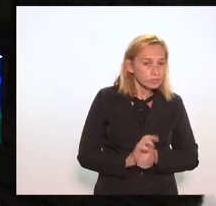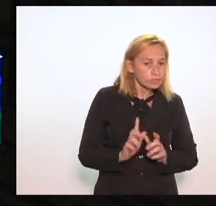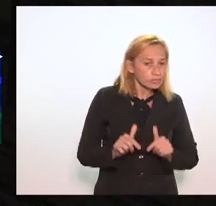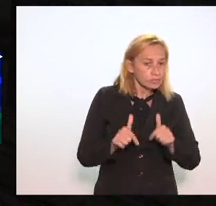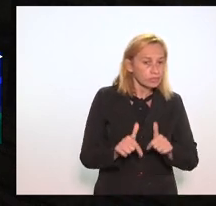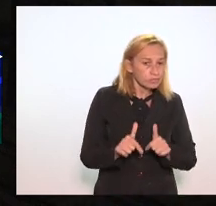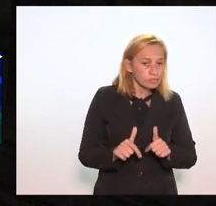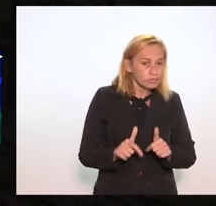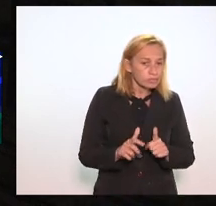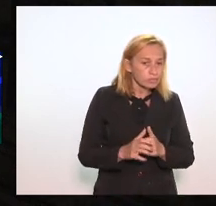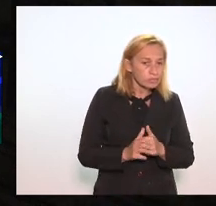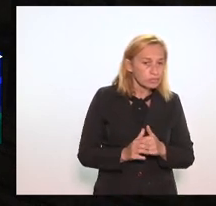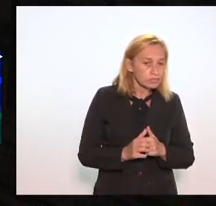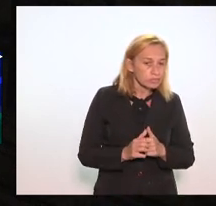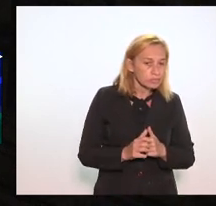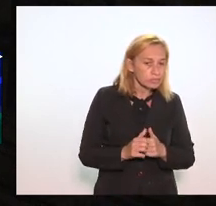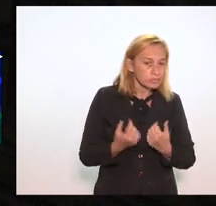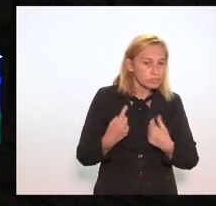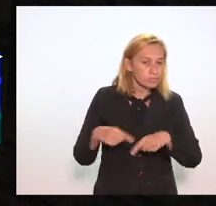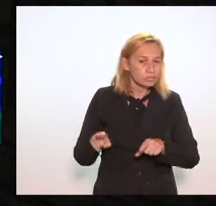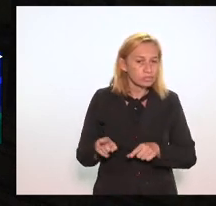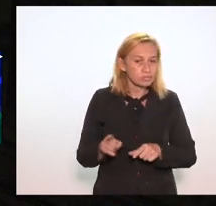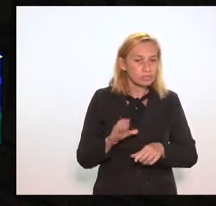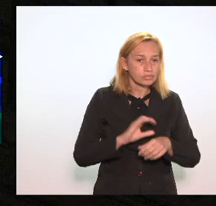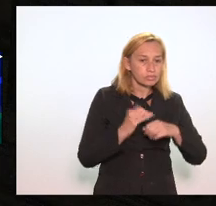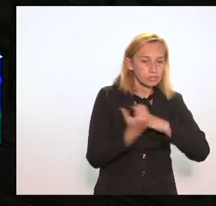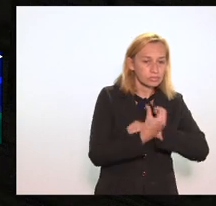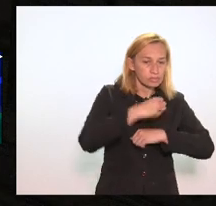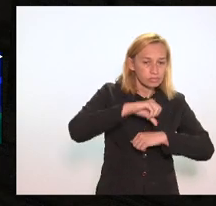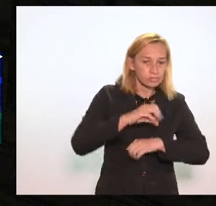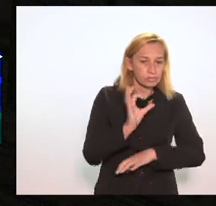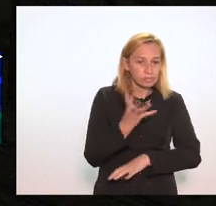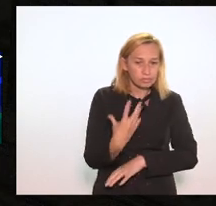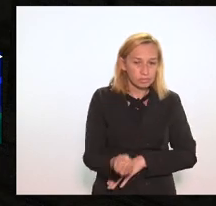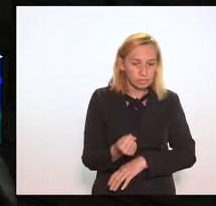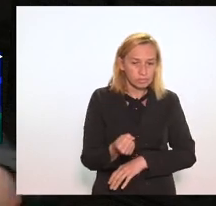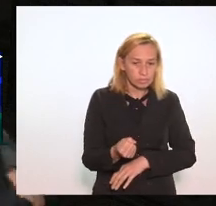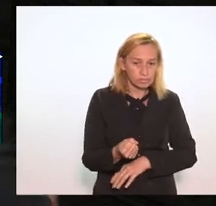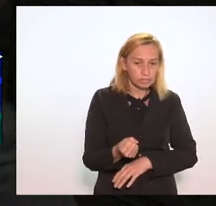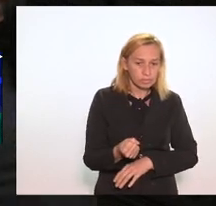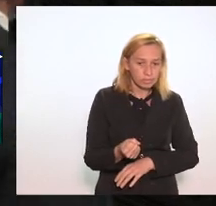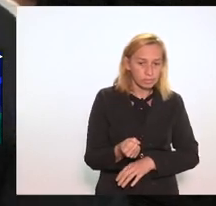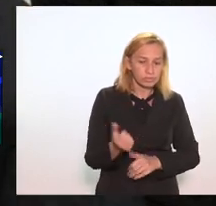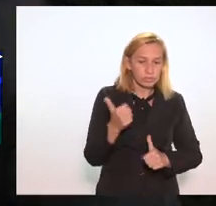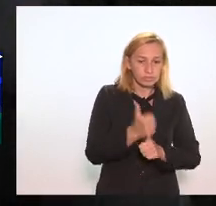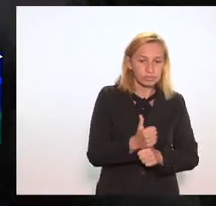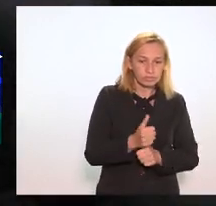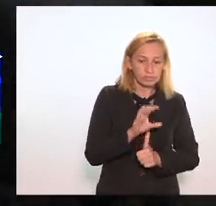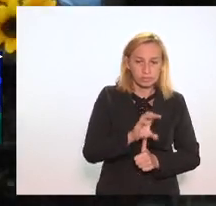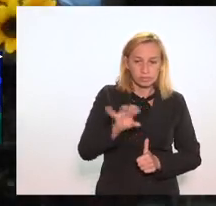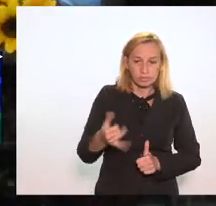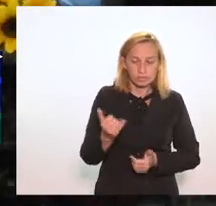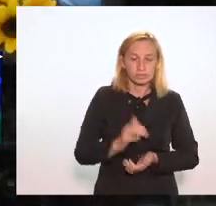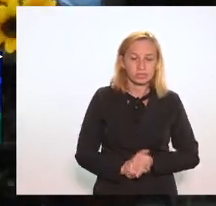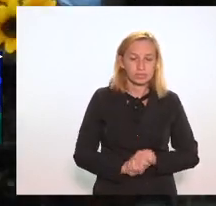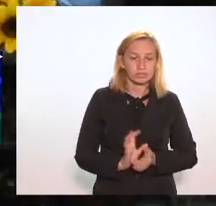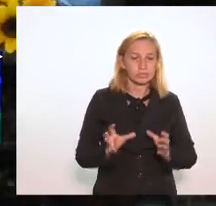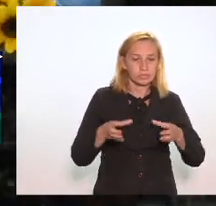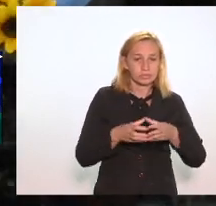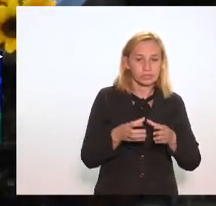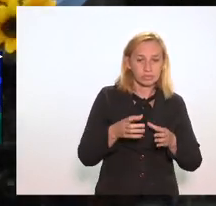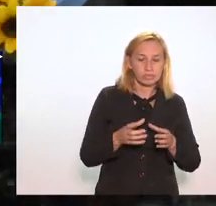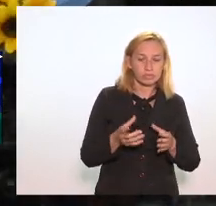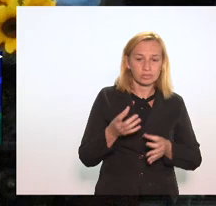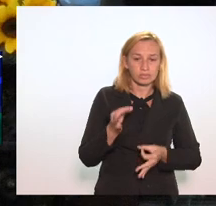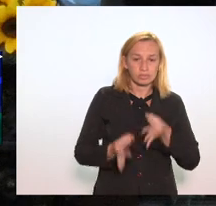doações destinadas ao enfrentamento ao porvir de 19 parecer favorável nos termos do substitutivo da ccj pela comissão de tributação